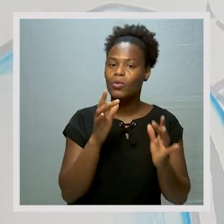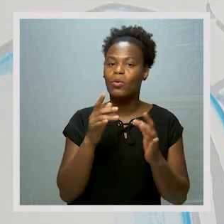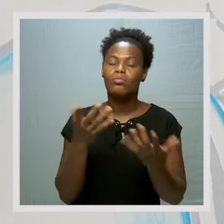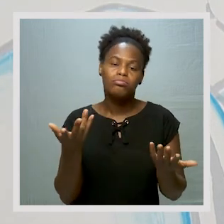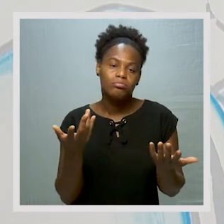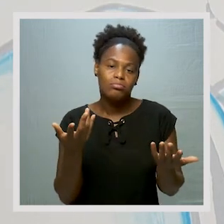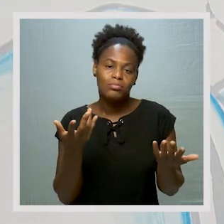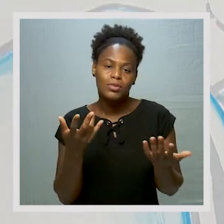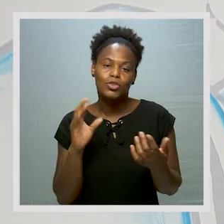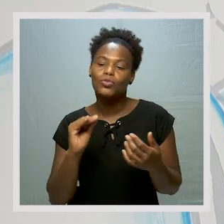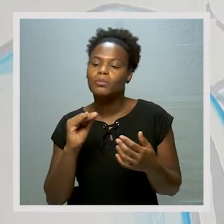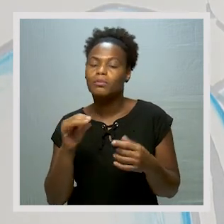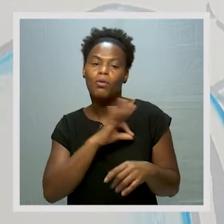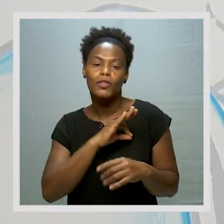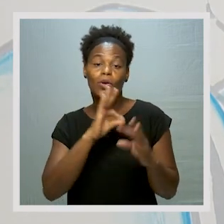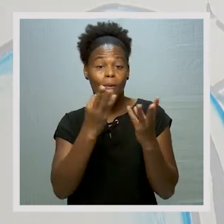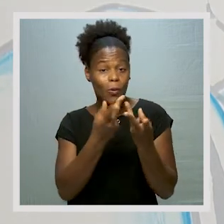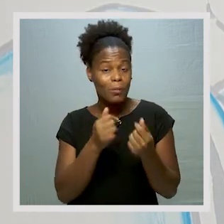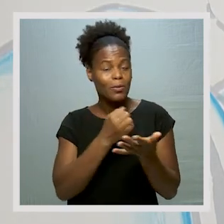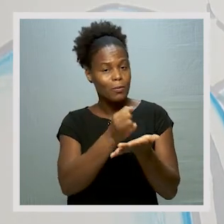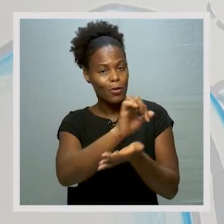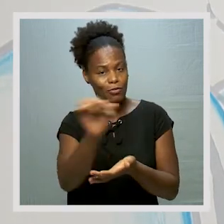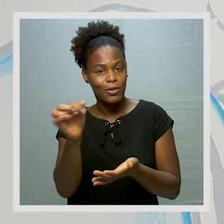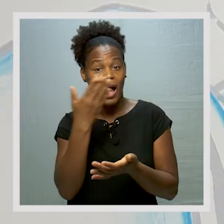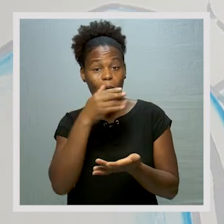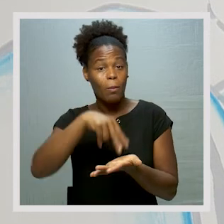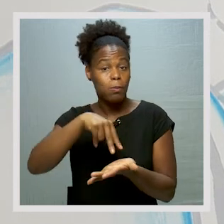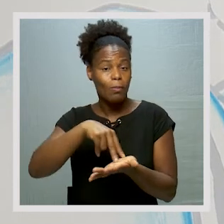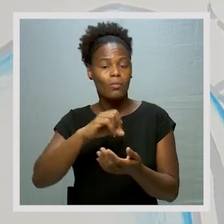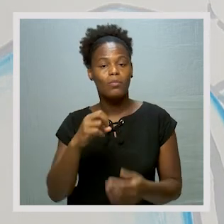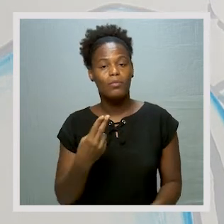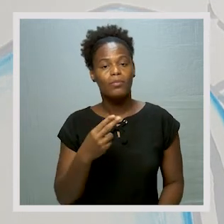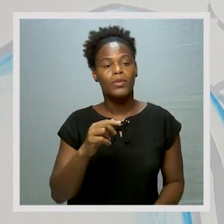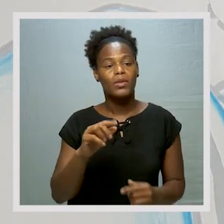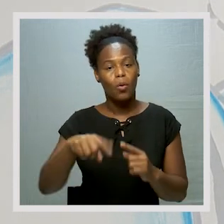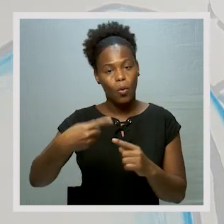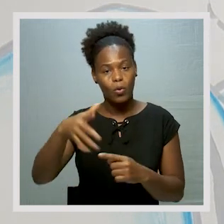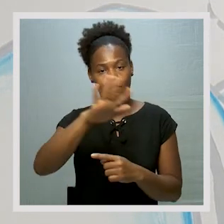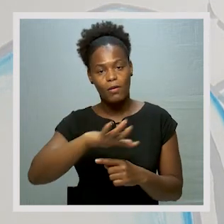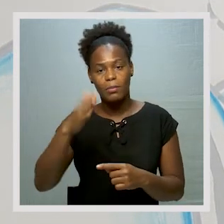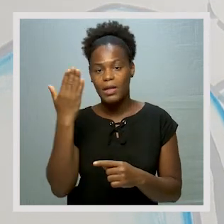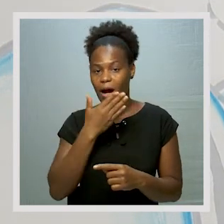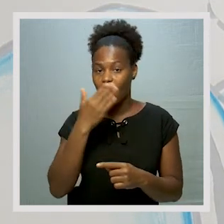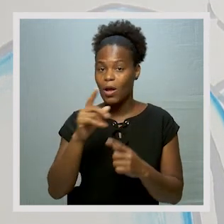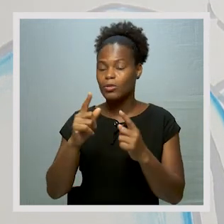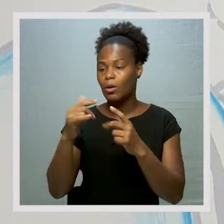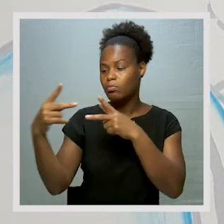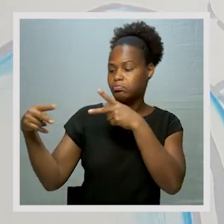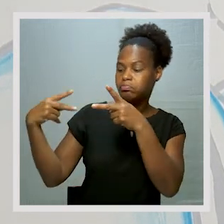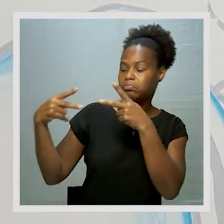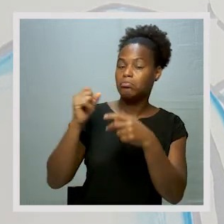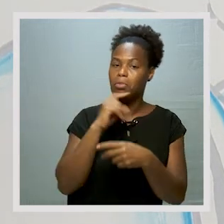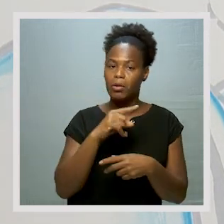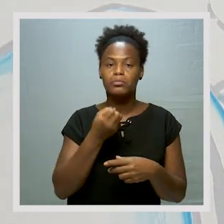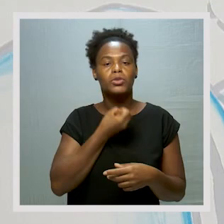podem contar com os professores de economia nas aulas presenciais ou em outras formas da aula à distância